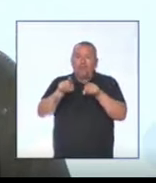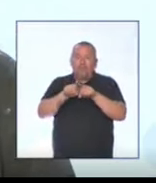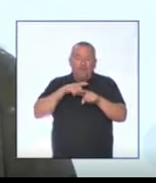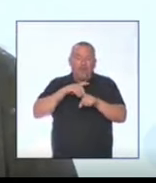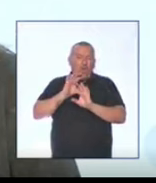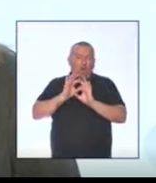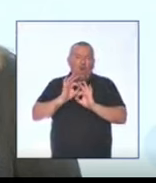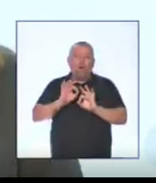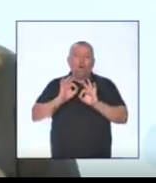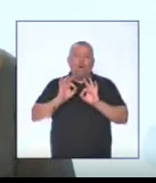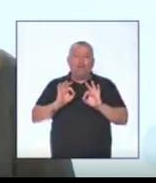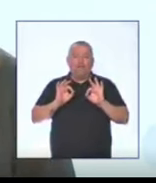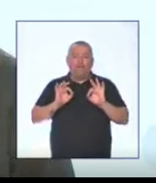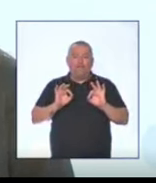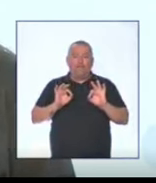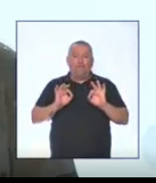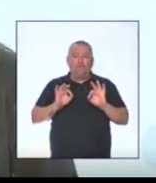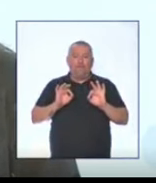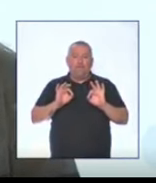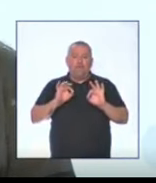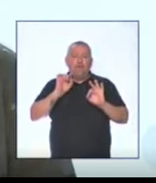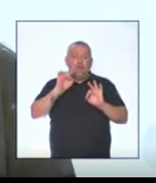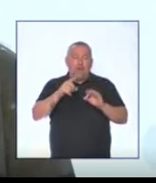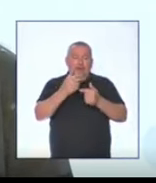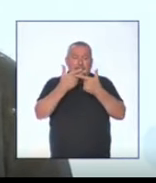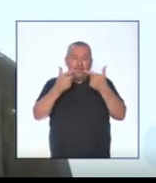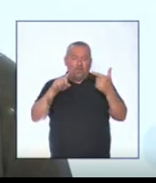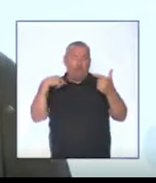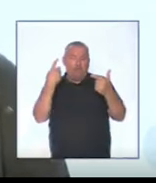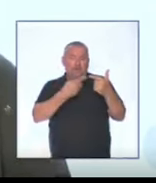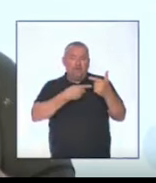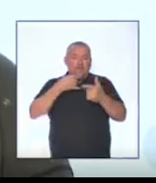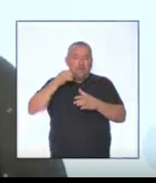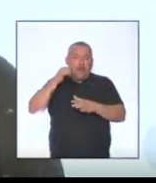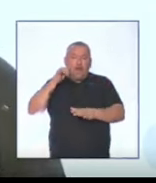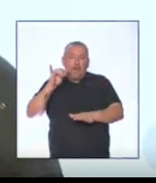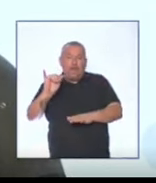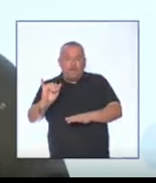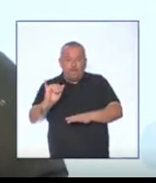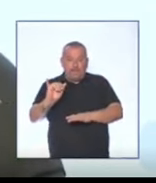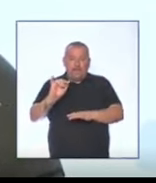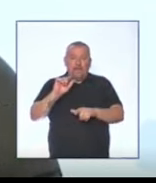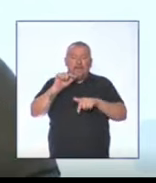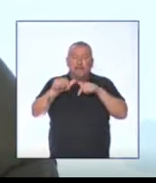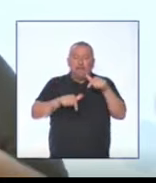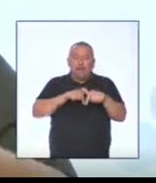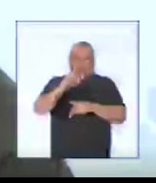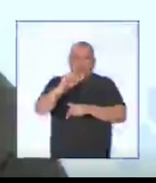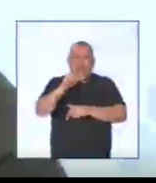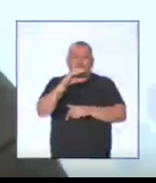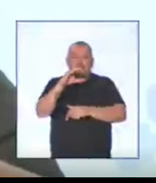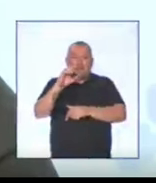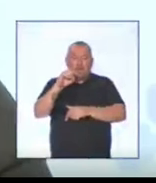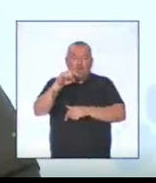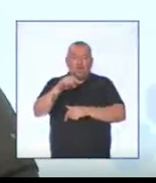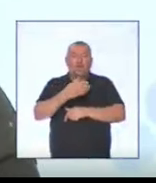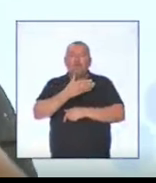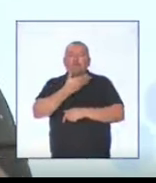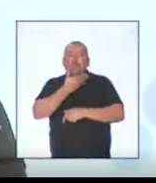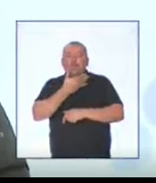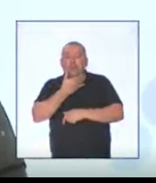ridículo. São ações como essa que nós devemos prevenir, inclusive nessa ação aqui no chat, na